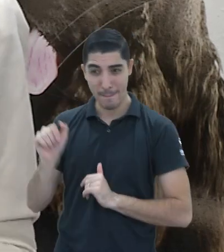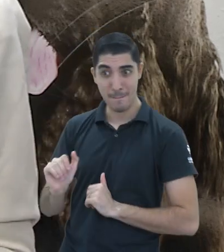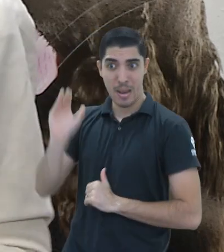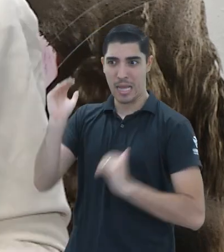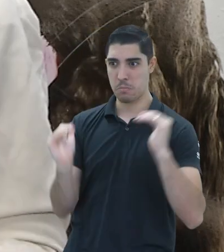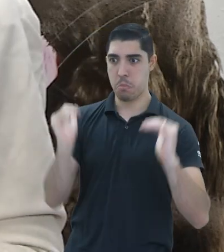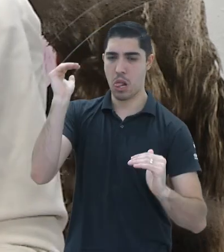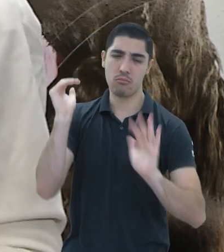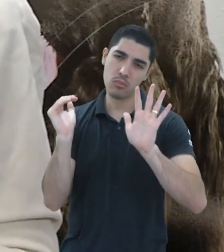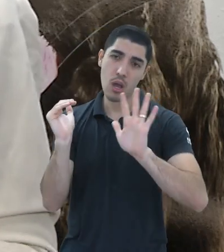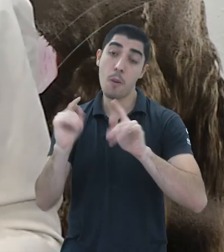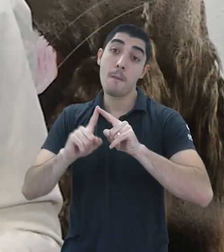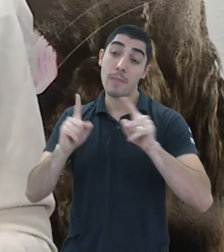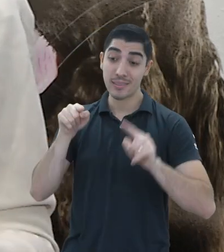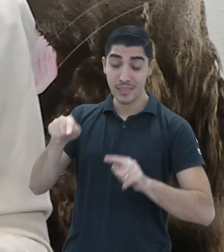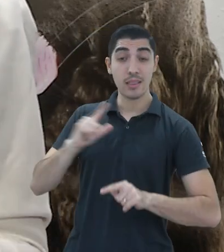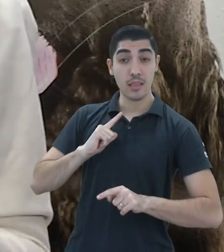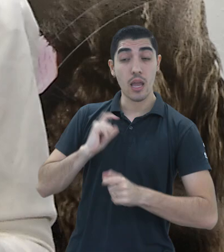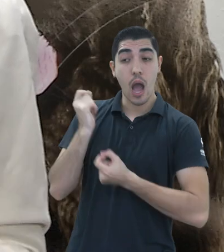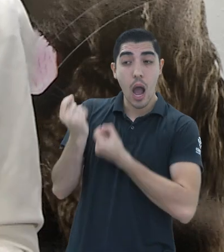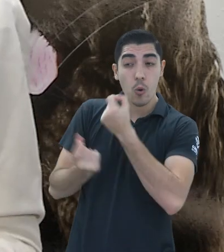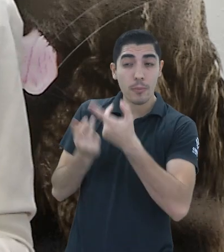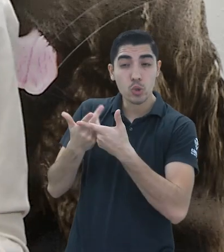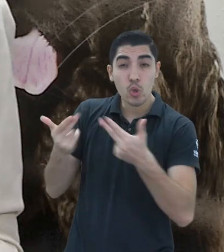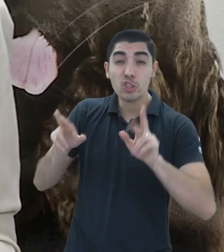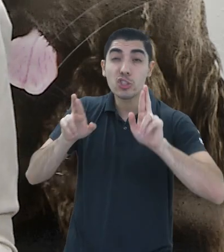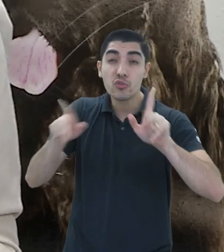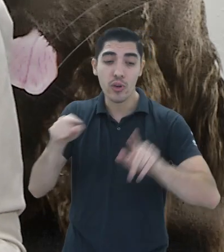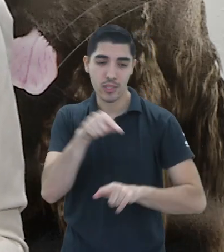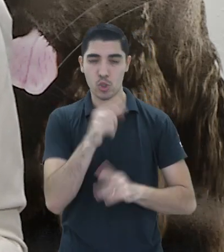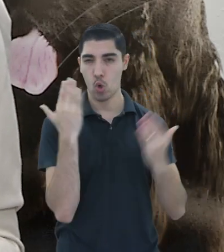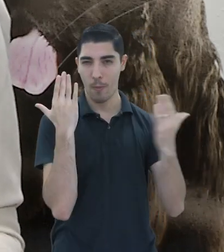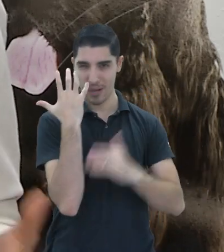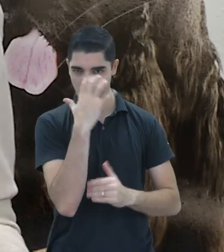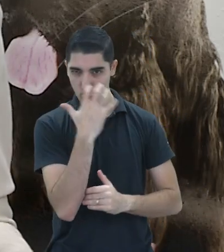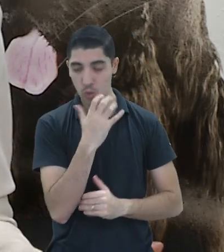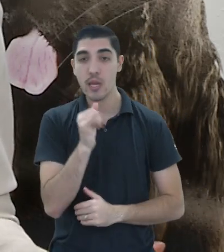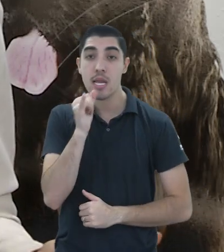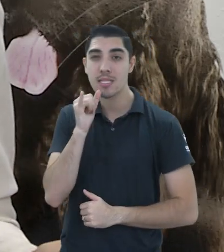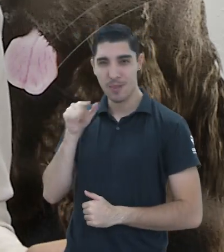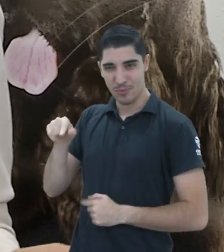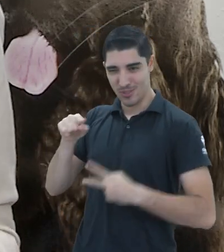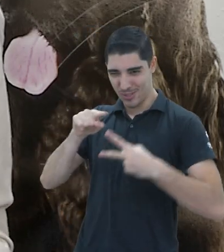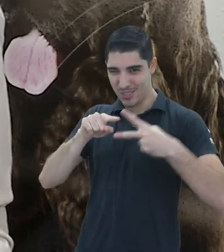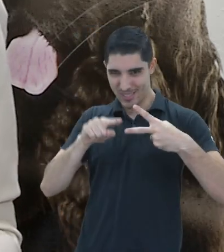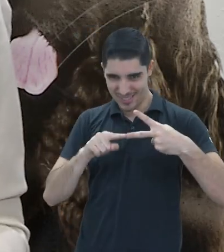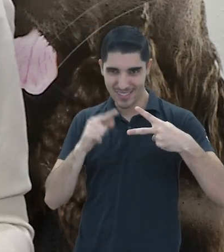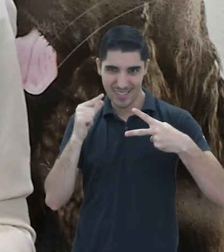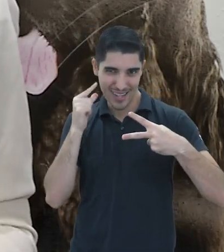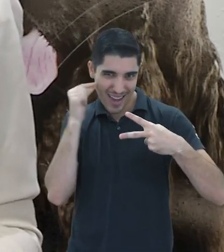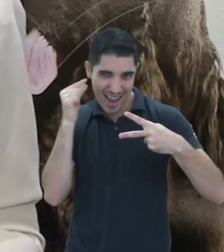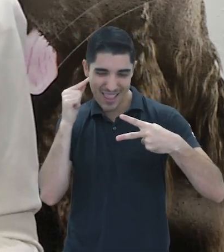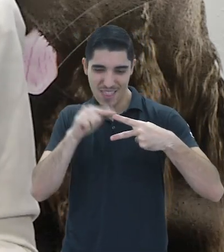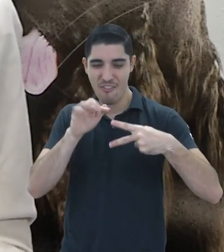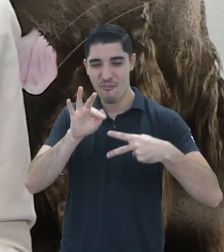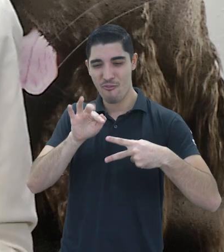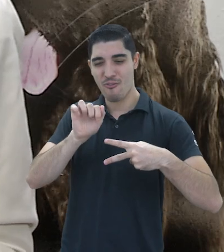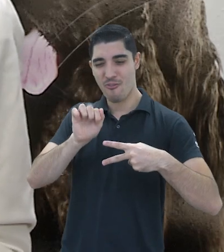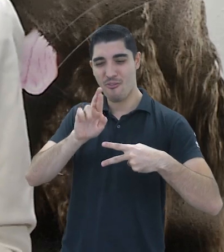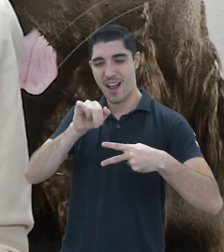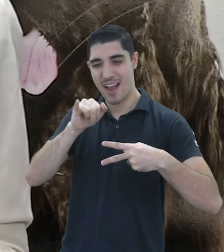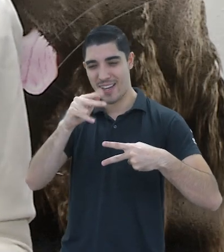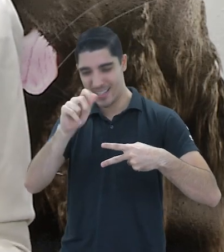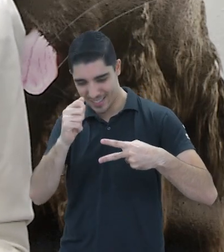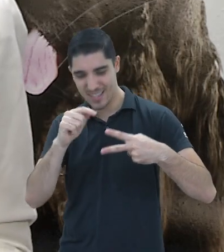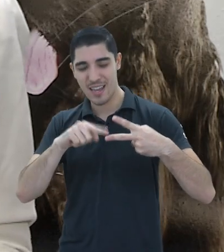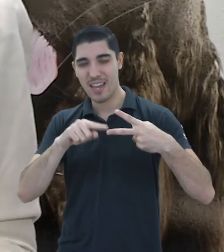maior do que do cão, mas com algumas peculiaridades diferentes. E né, no caso da farinha e da farofa,